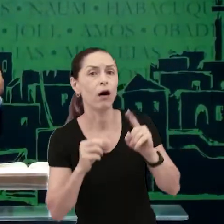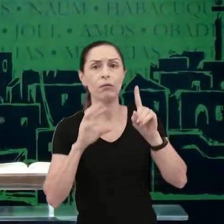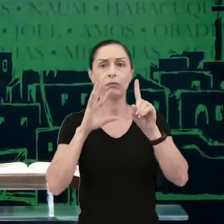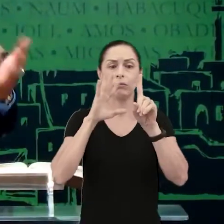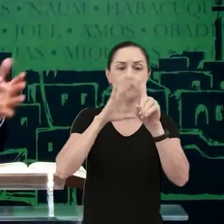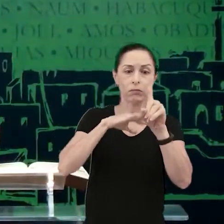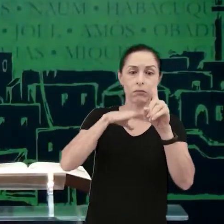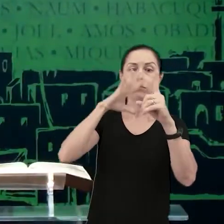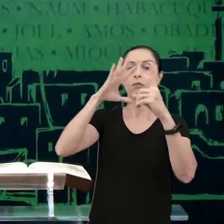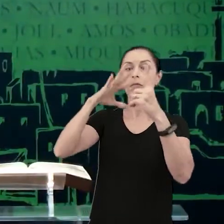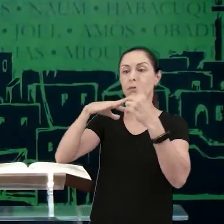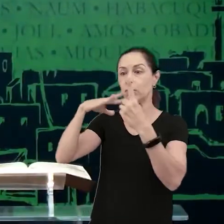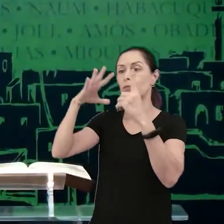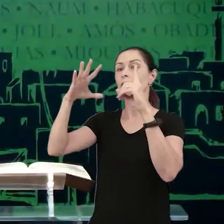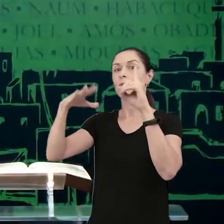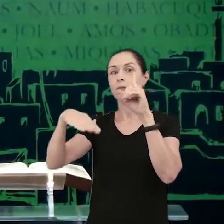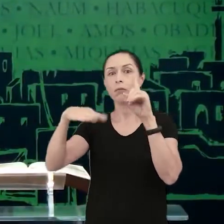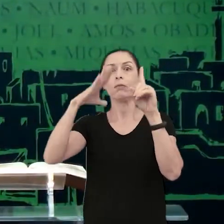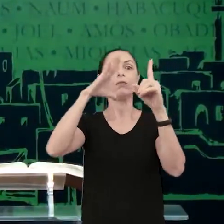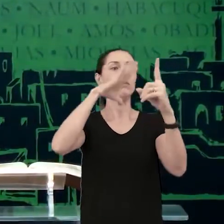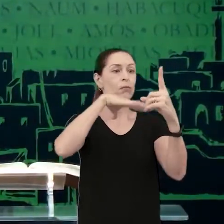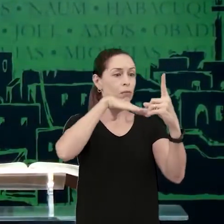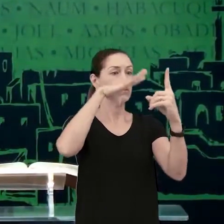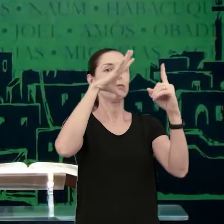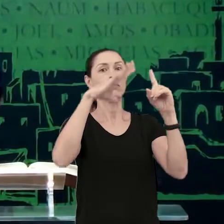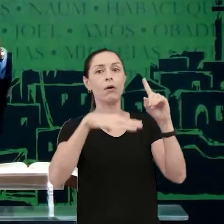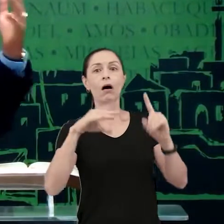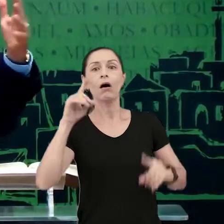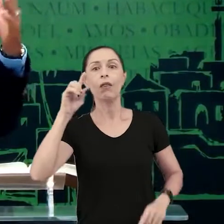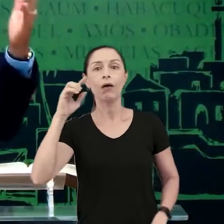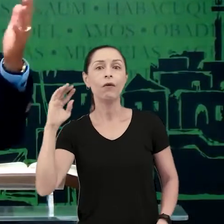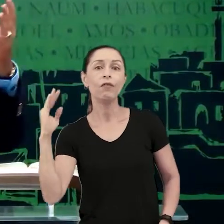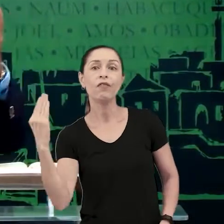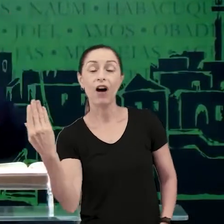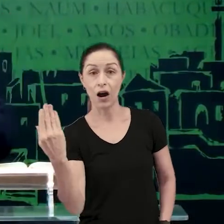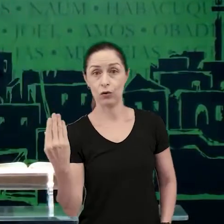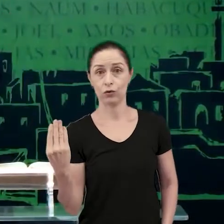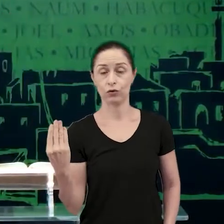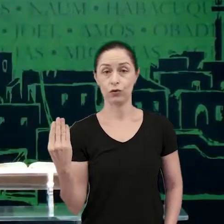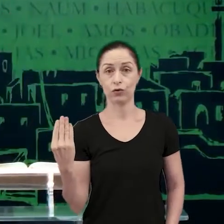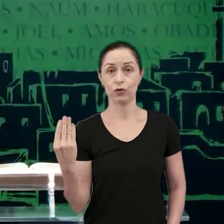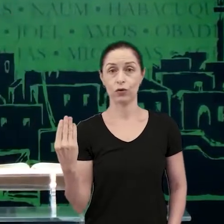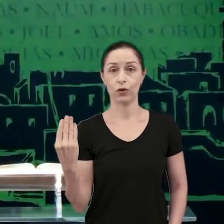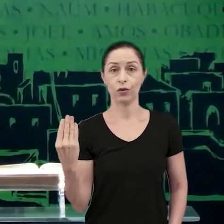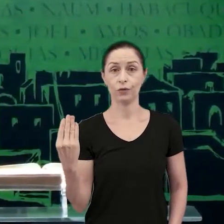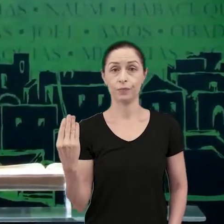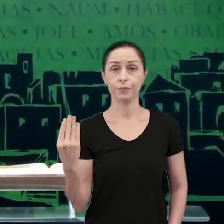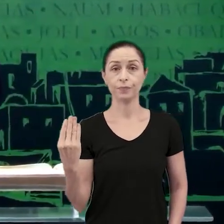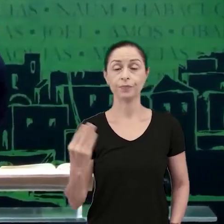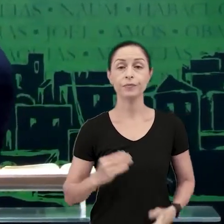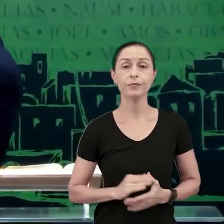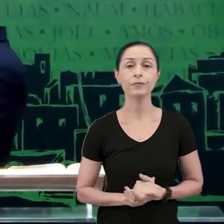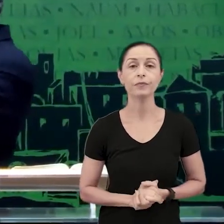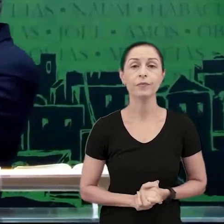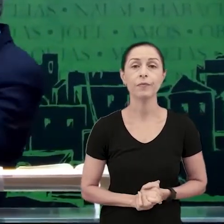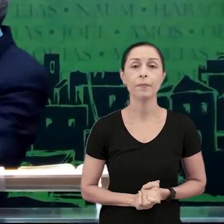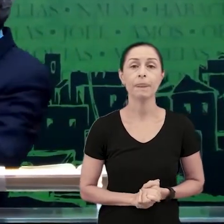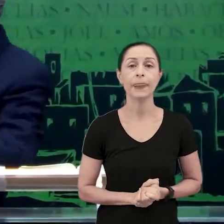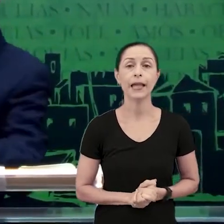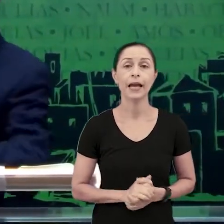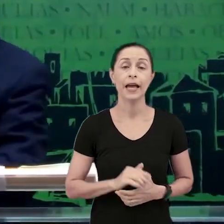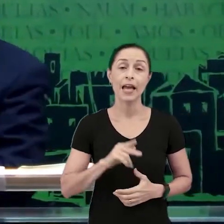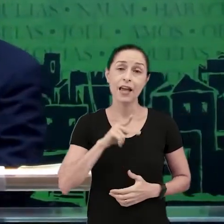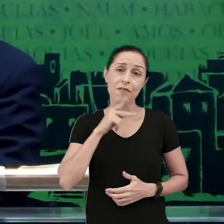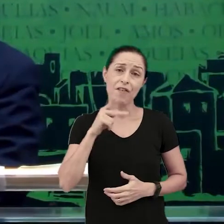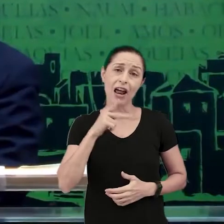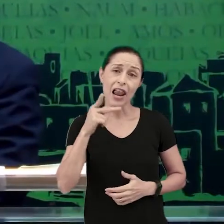Quando o povo de Deus foi levado para o cativeiro, talvez um dos argumentos que mais se falou é que o Deus dos caldeus era mais forte do que o Deus